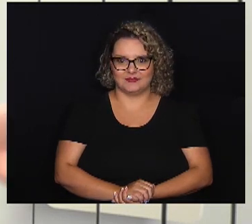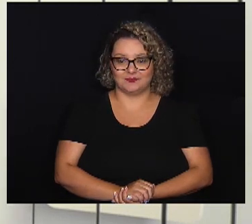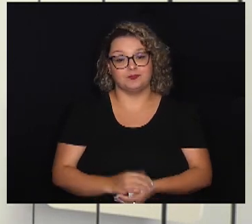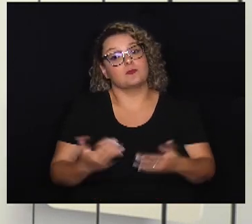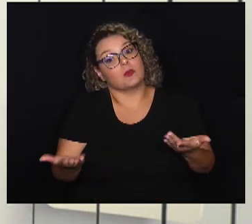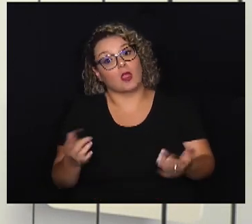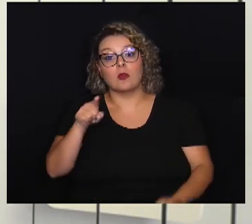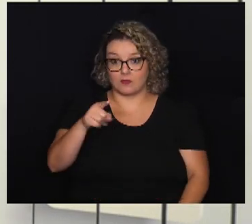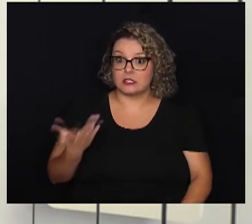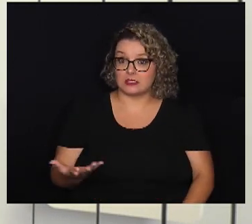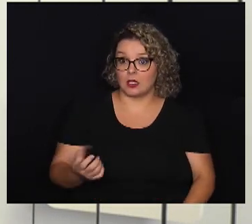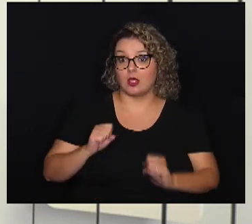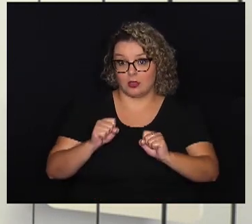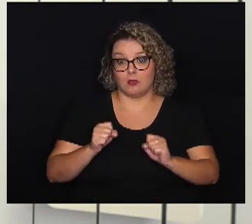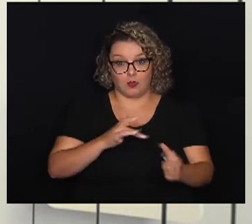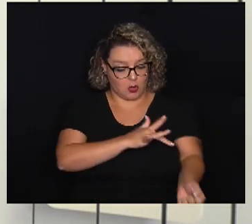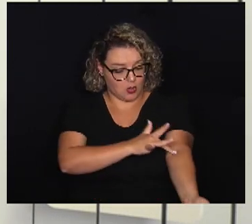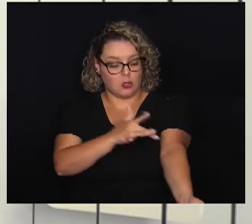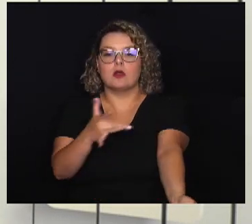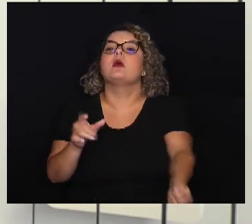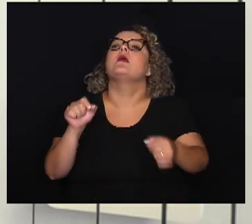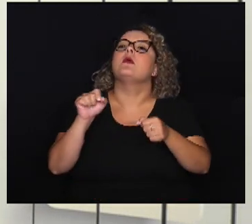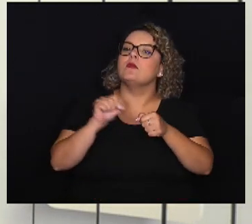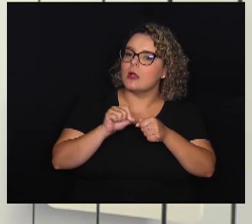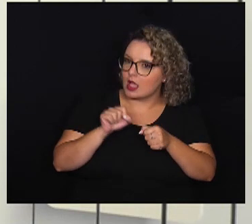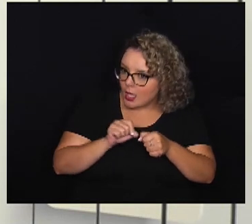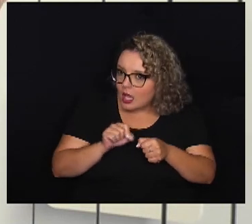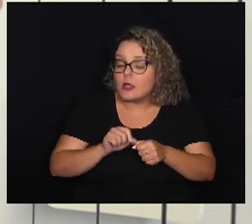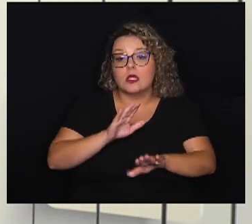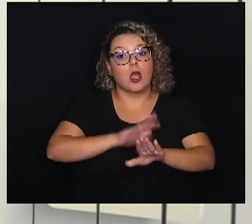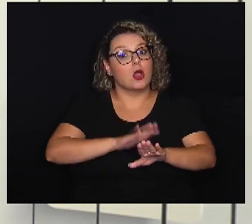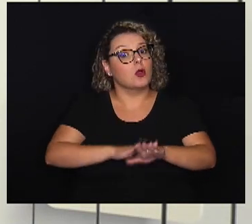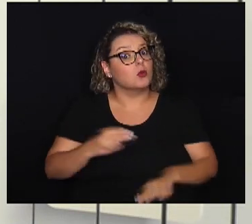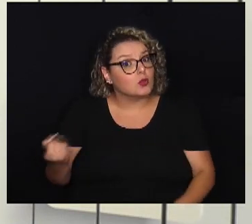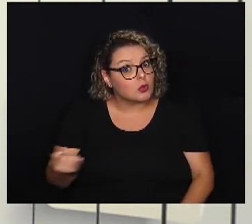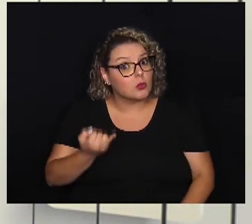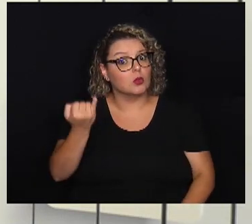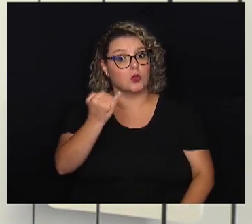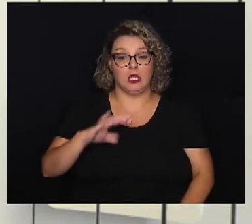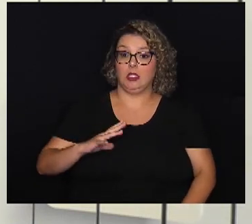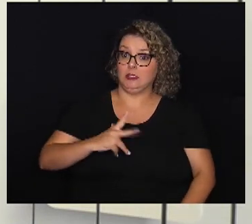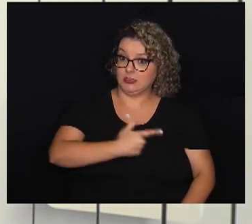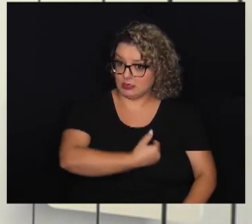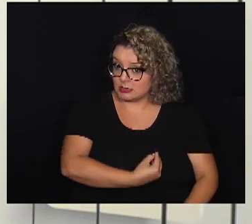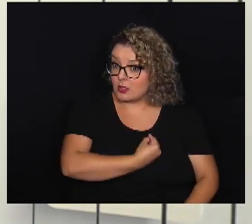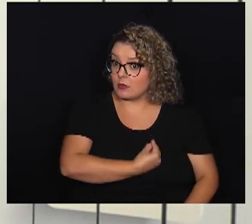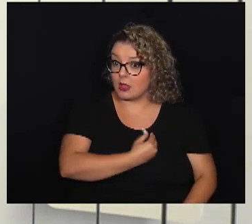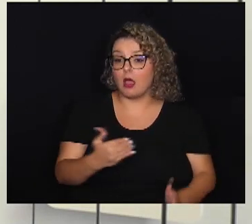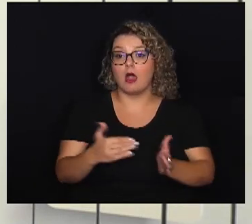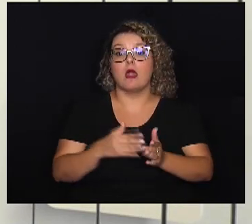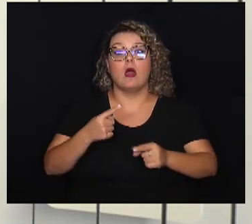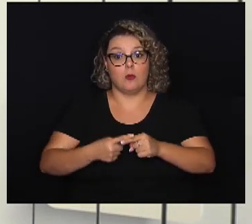Você que está em condições de doar, faça. Atitude importante, salva vidas, até